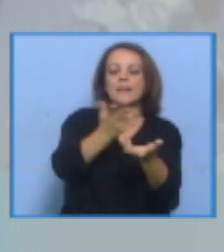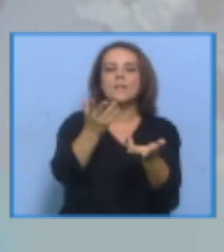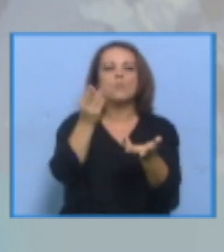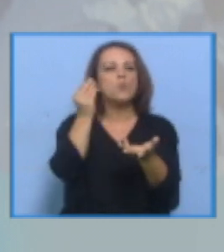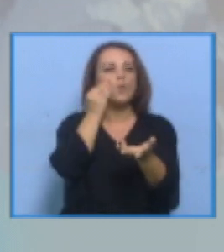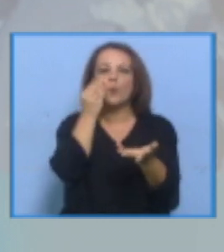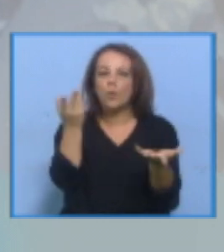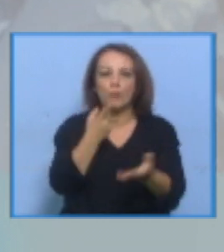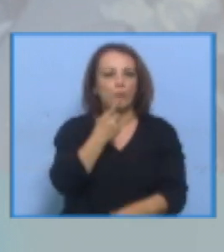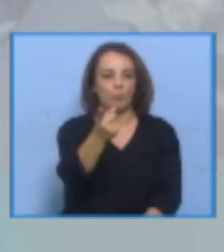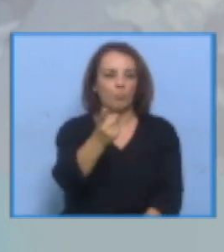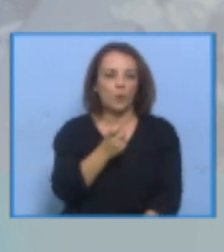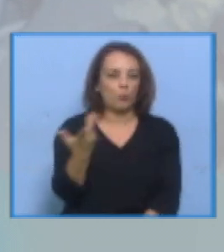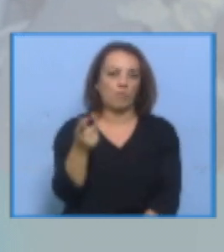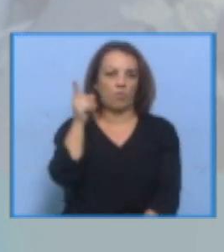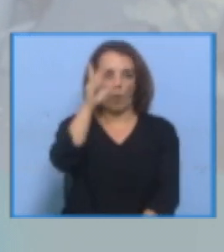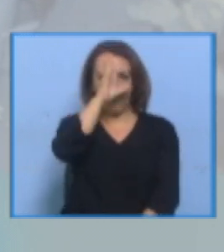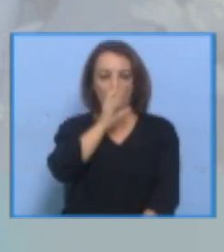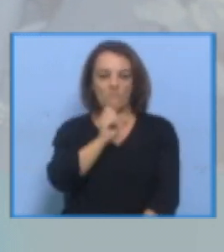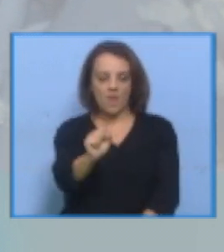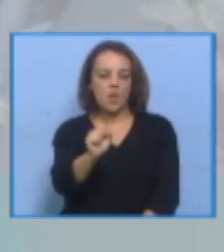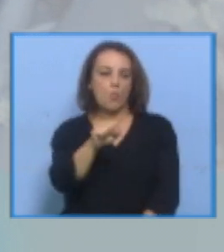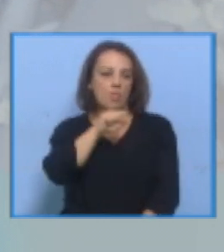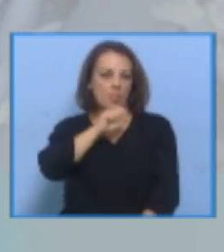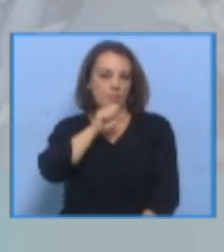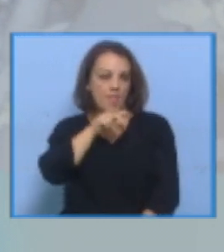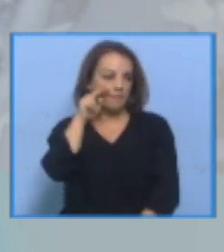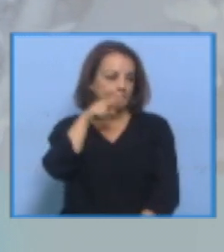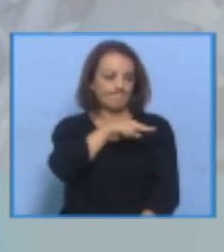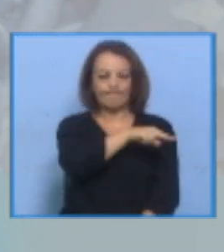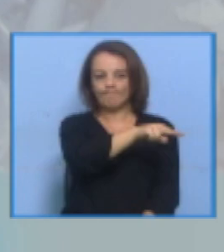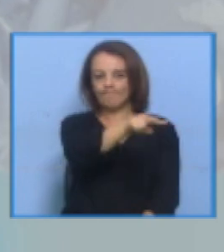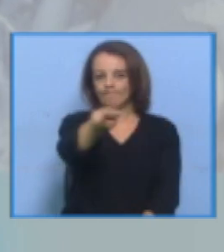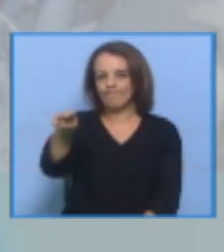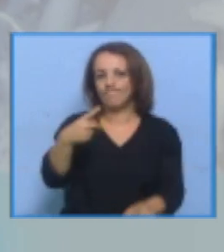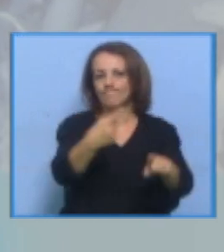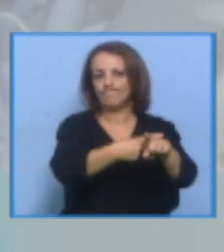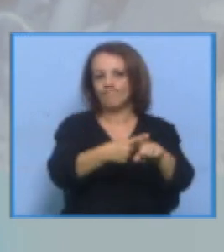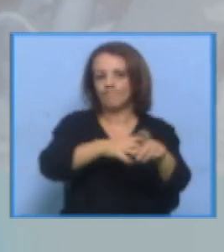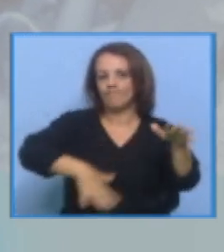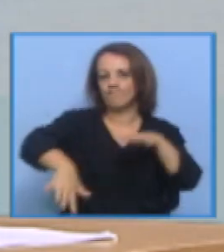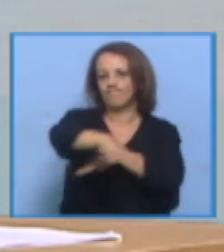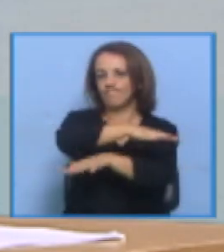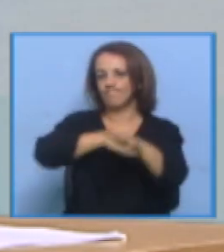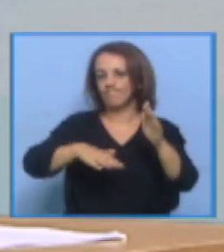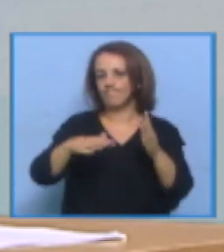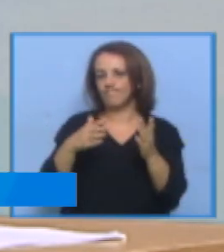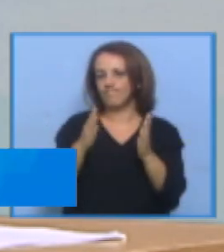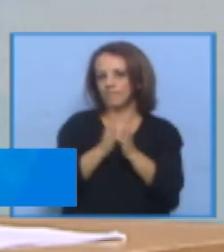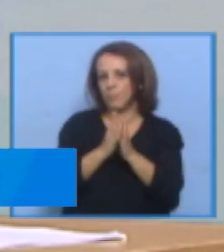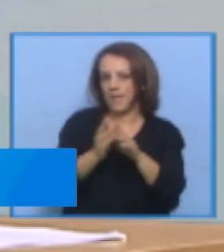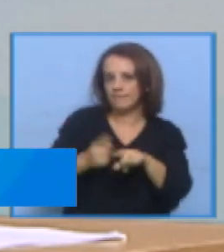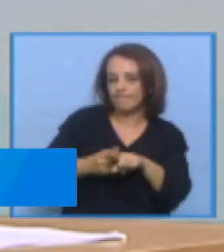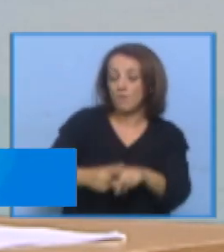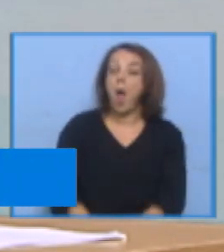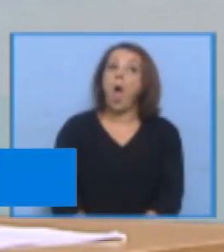Executivo poderá ou deverá ter em conta estas solicitações, estas pretensões? Bom, deverá seguramente.